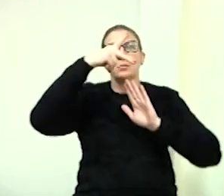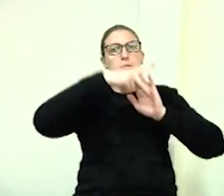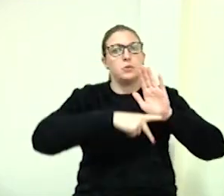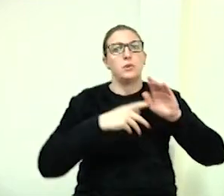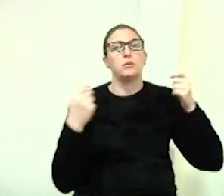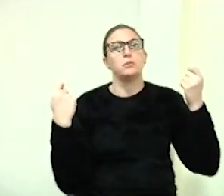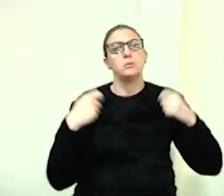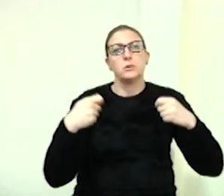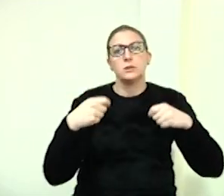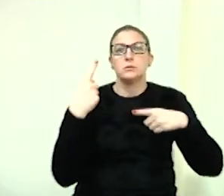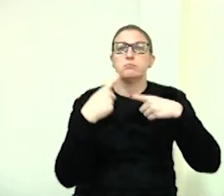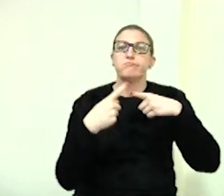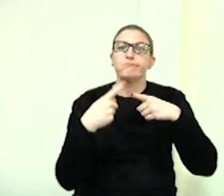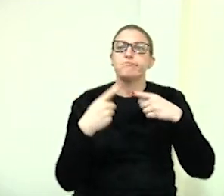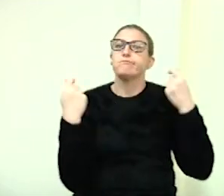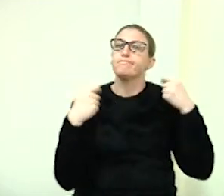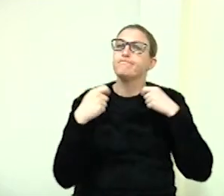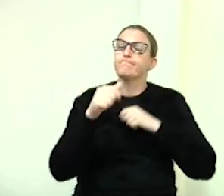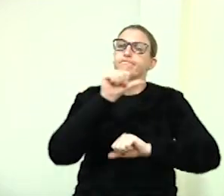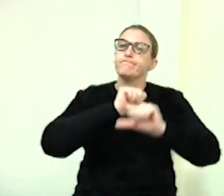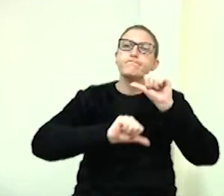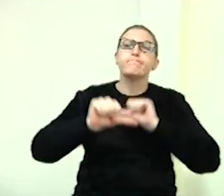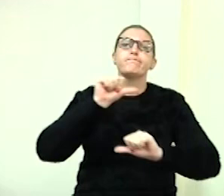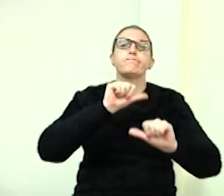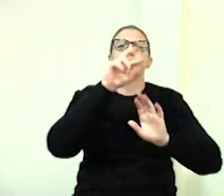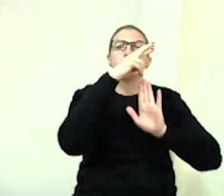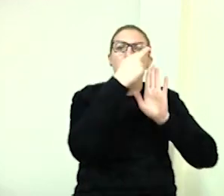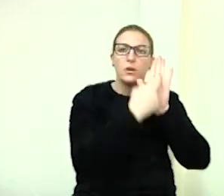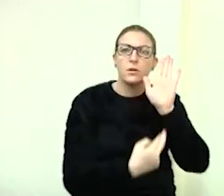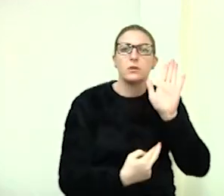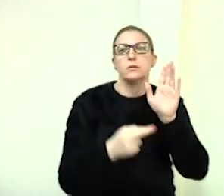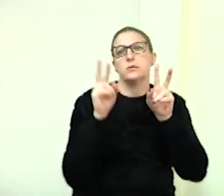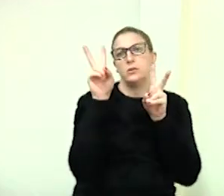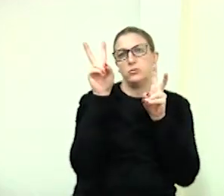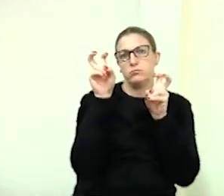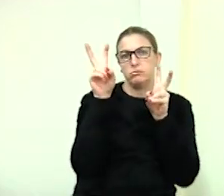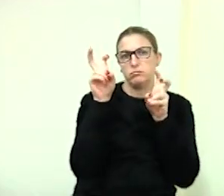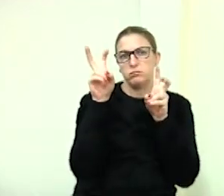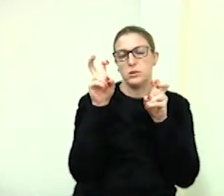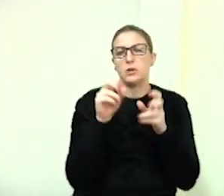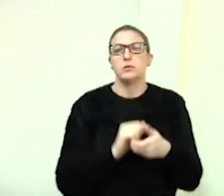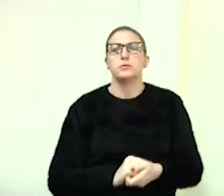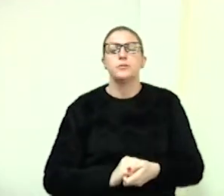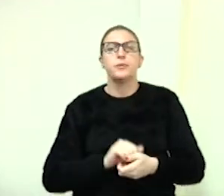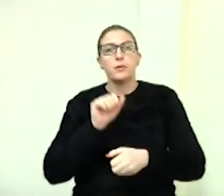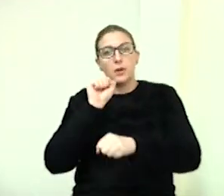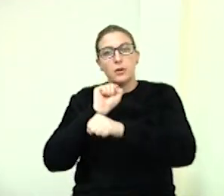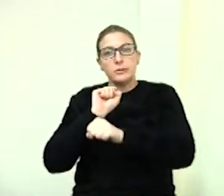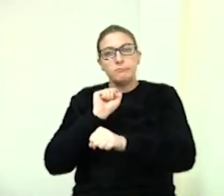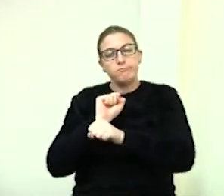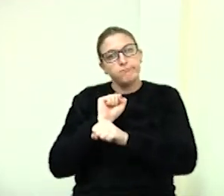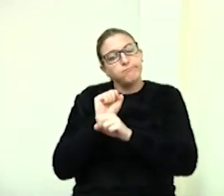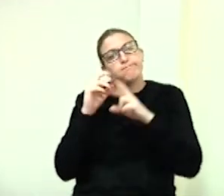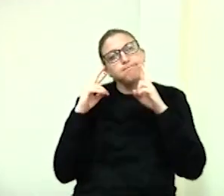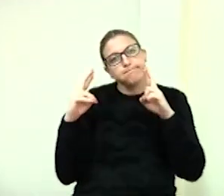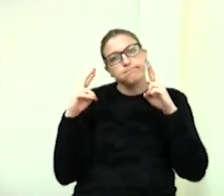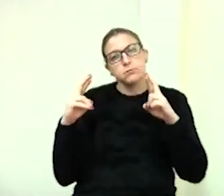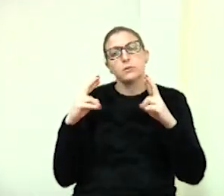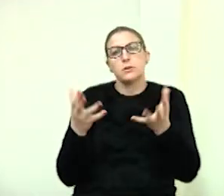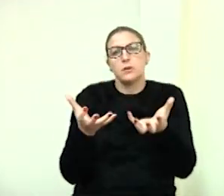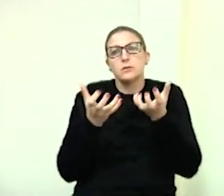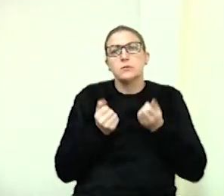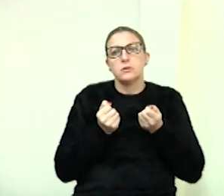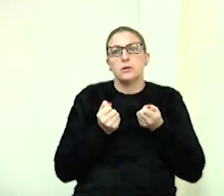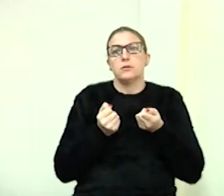razão de efetuarmos adequações quanto à redação do tema proposto. Na expectativa que seja acolhido, subscrevam-nos com